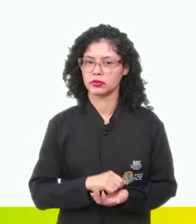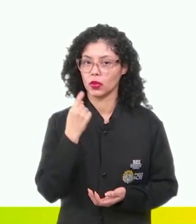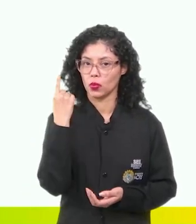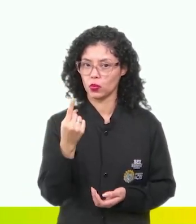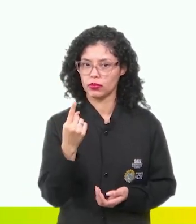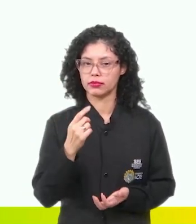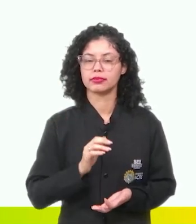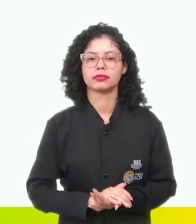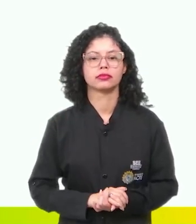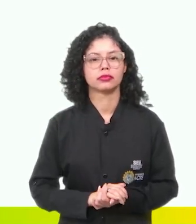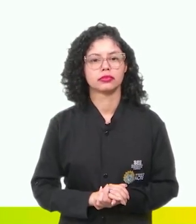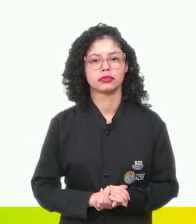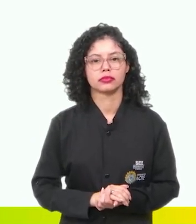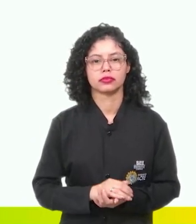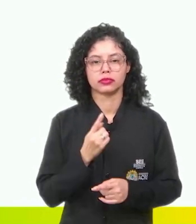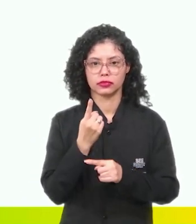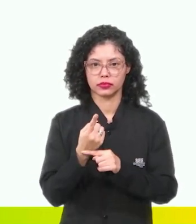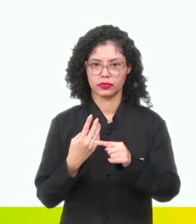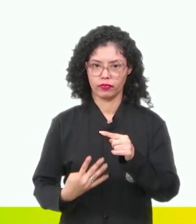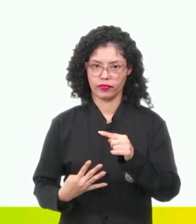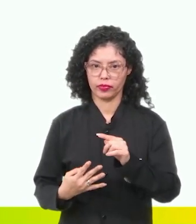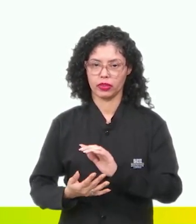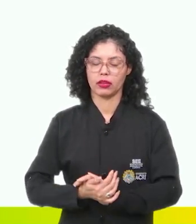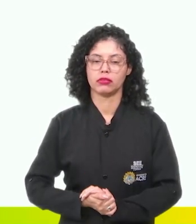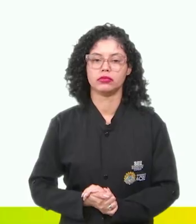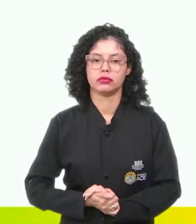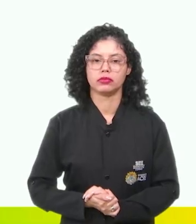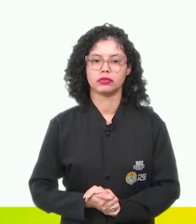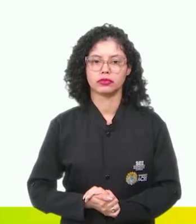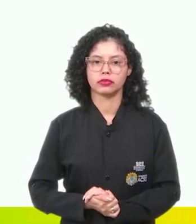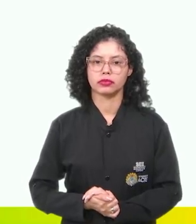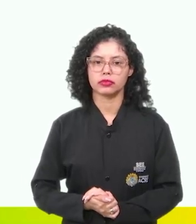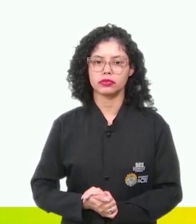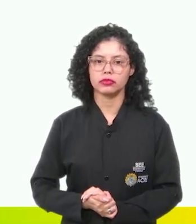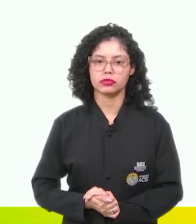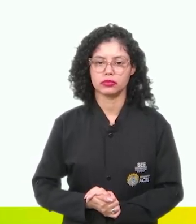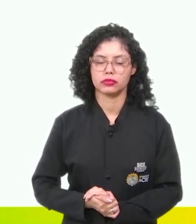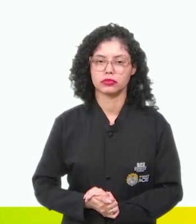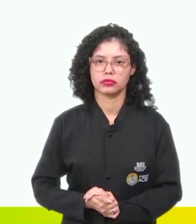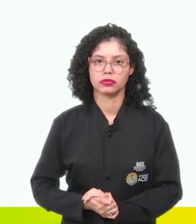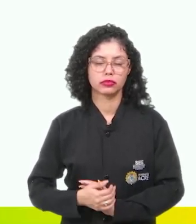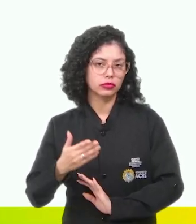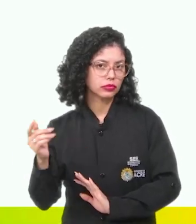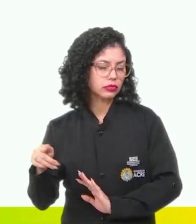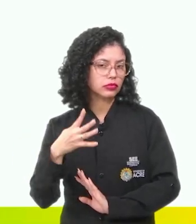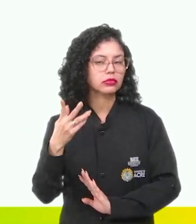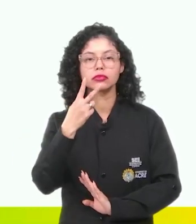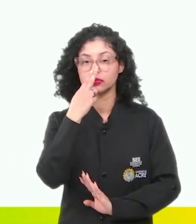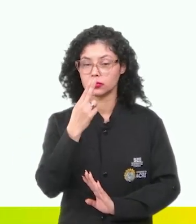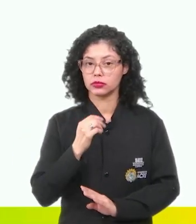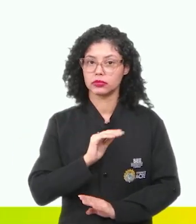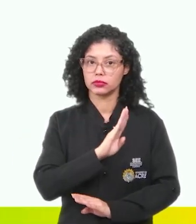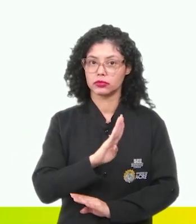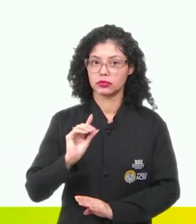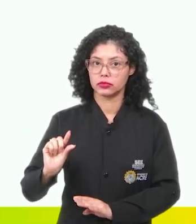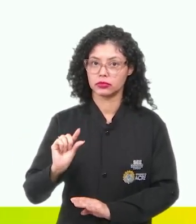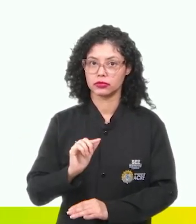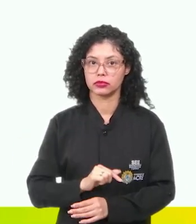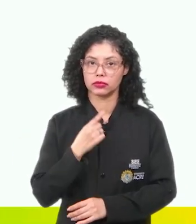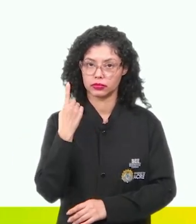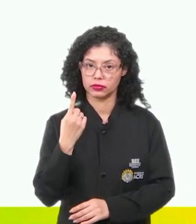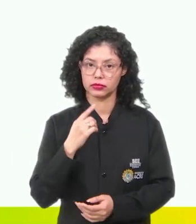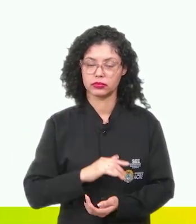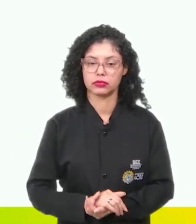vez. Sobre 4, porque é 4 nesse cruzamento. E aqui, quantas vezes está aparecendo bezinho, bezinho? Uma